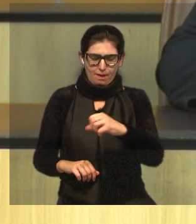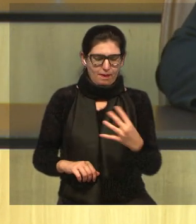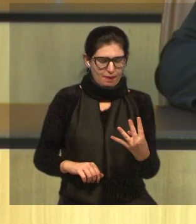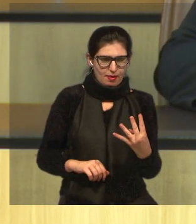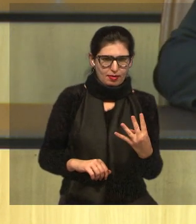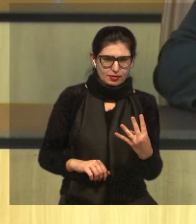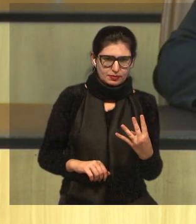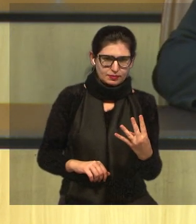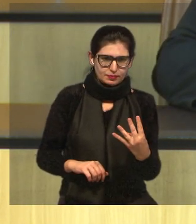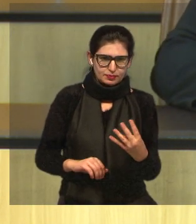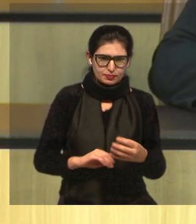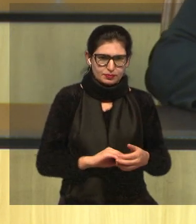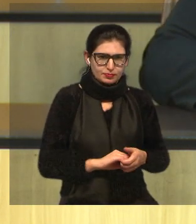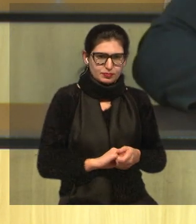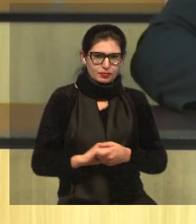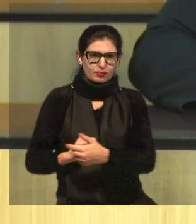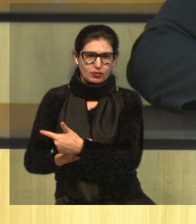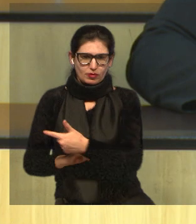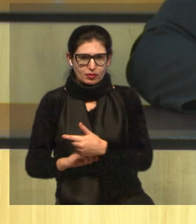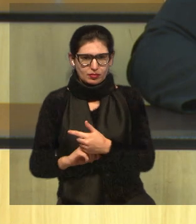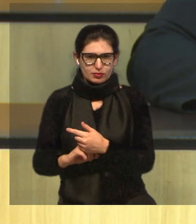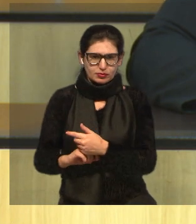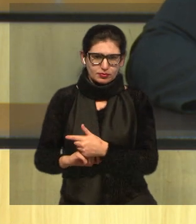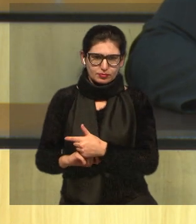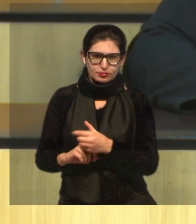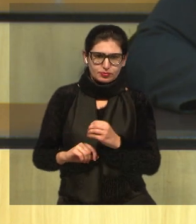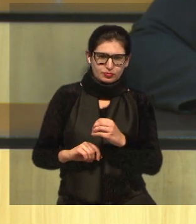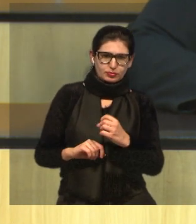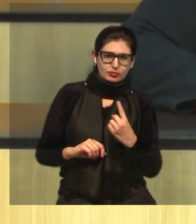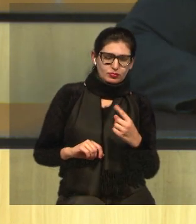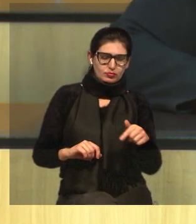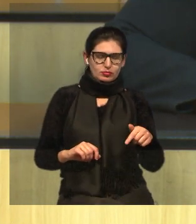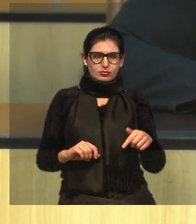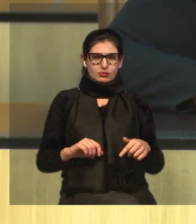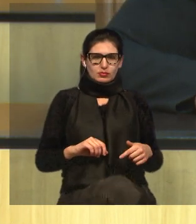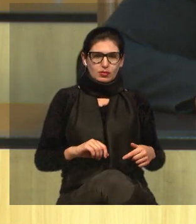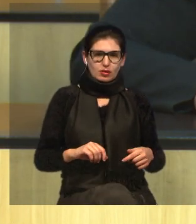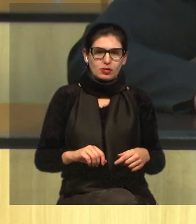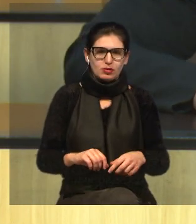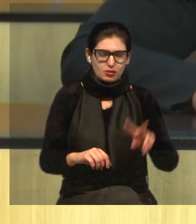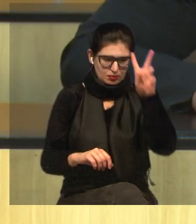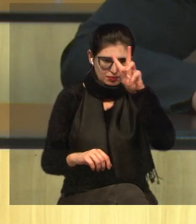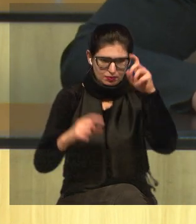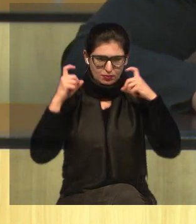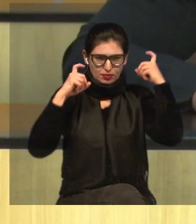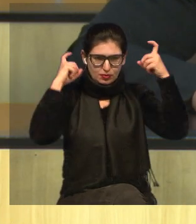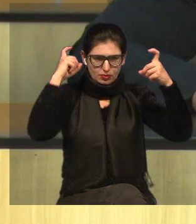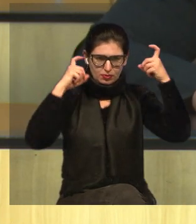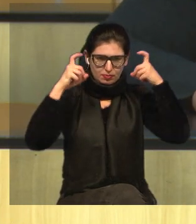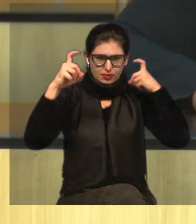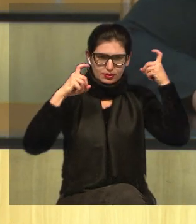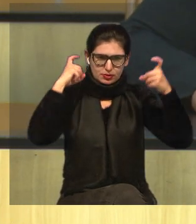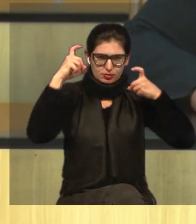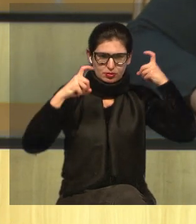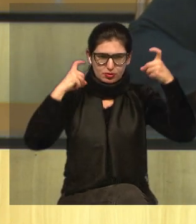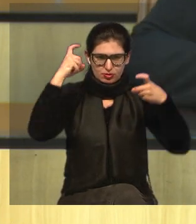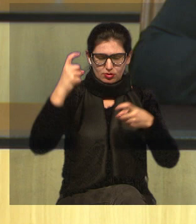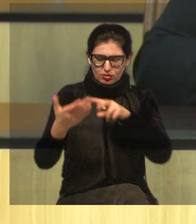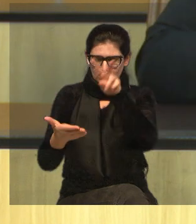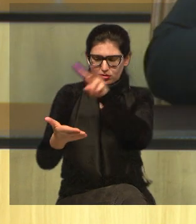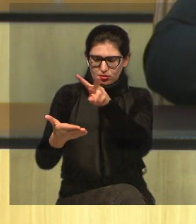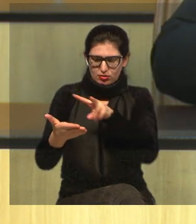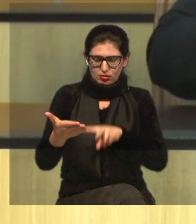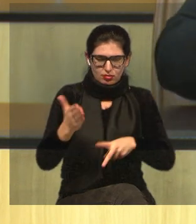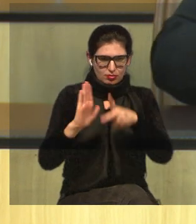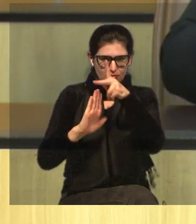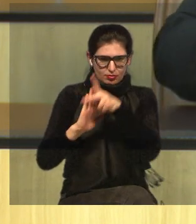Estatuto da Adoção. Então, ele veio, e a minha preocupação lendo esse projeto, promotora, ele traz